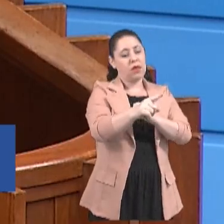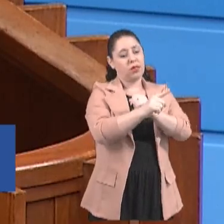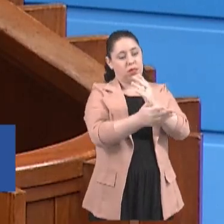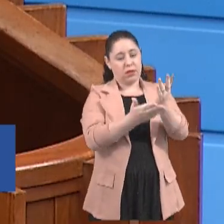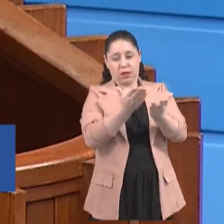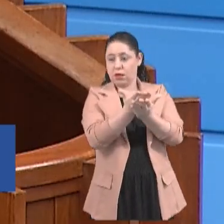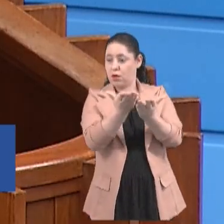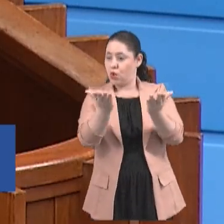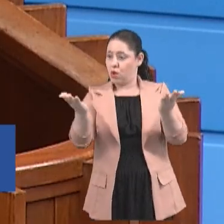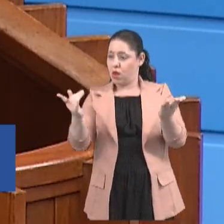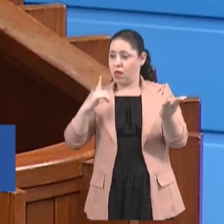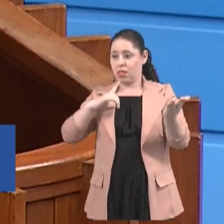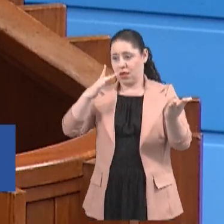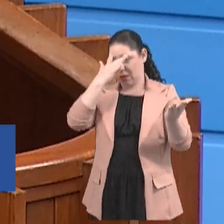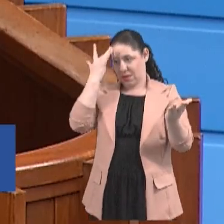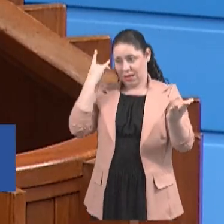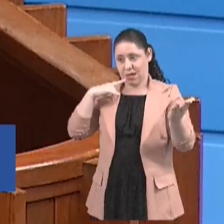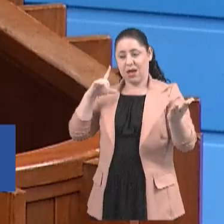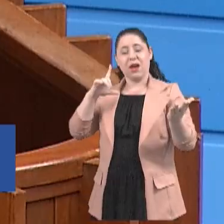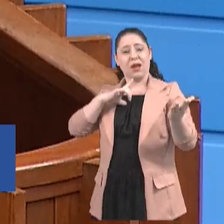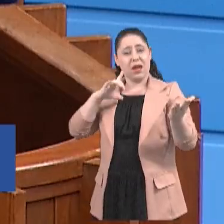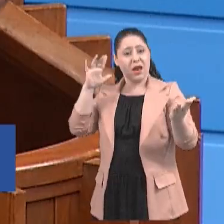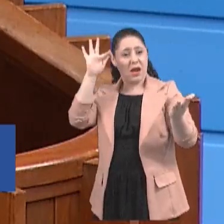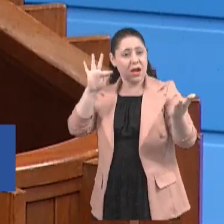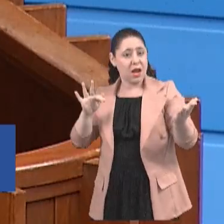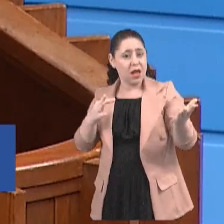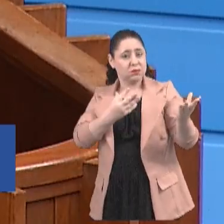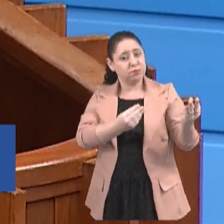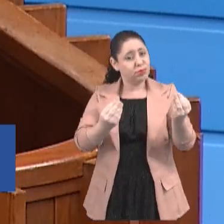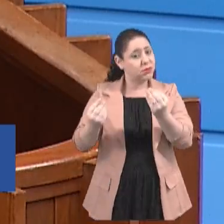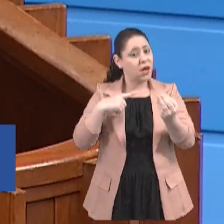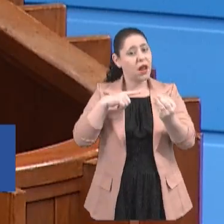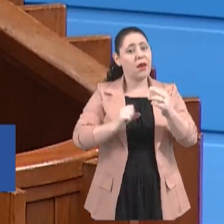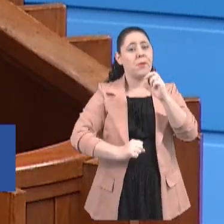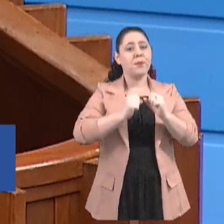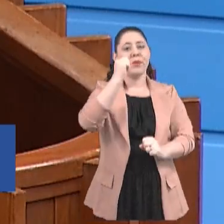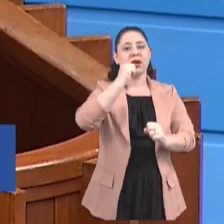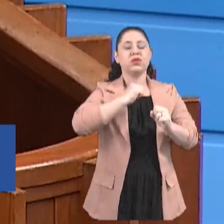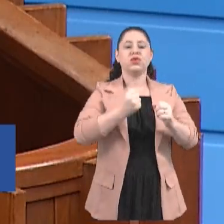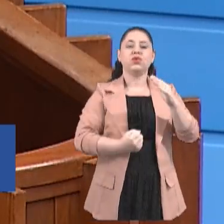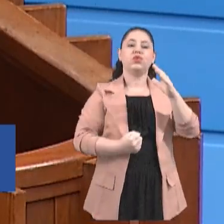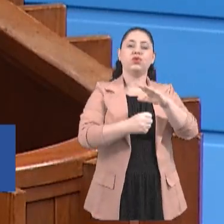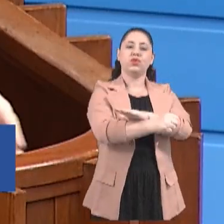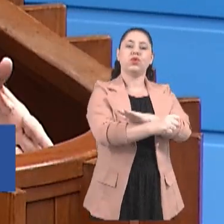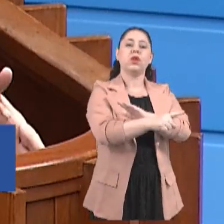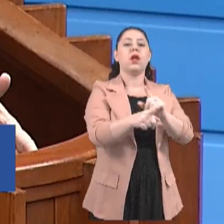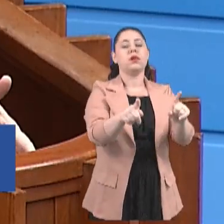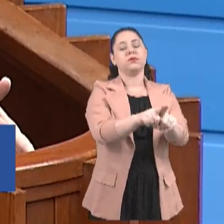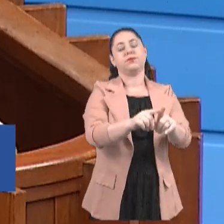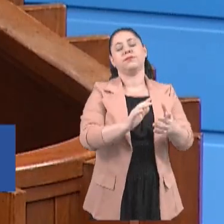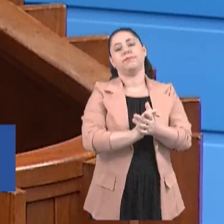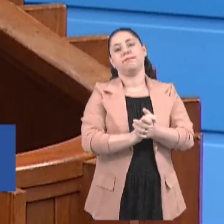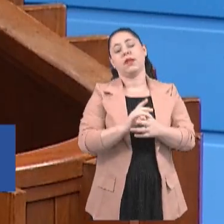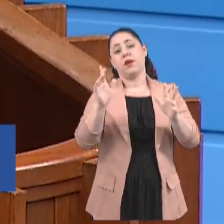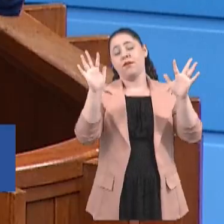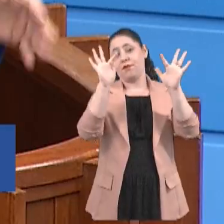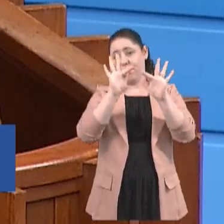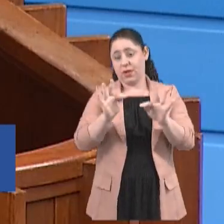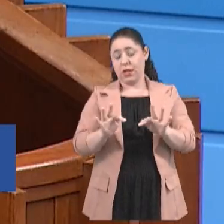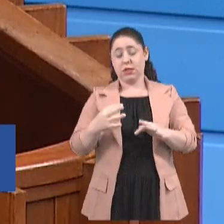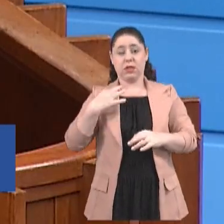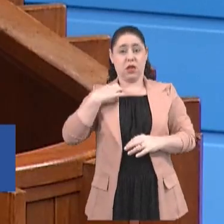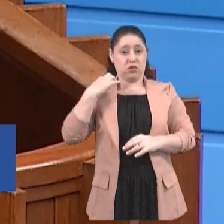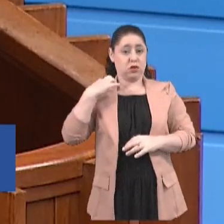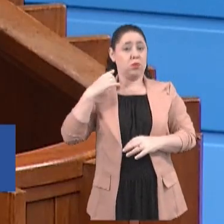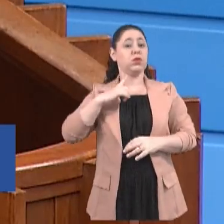atendendo a população e tendo a alegria da população em receber essa grande empresa. Então, fiquei feliz por isso, colocamos à disposição, já